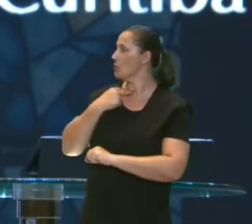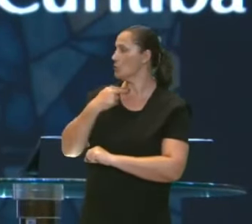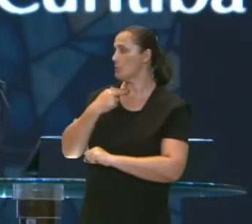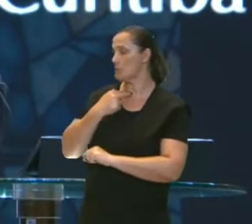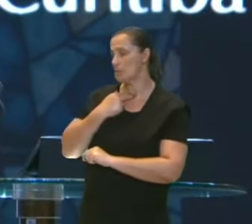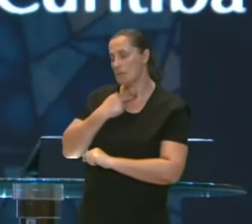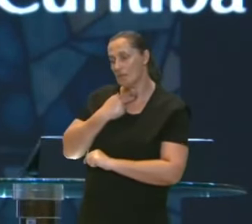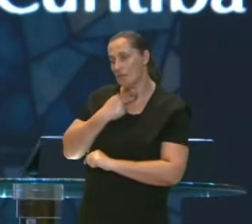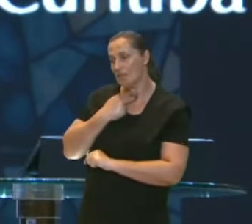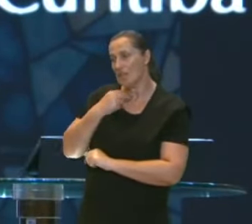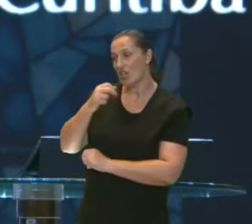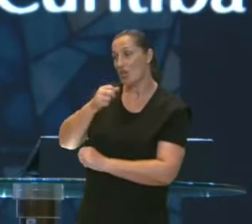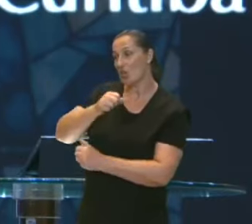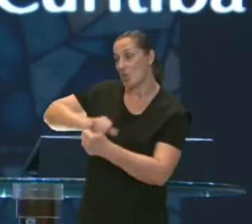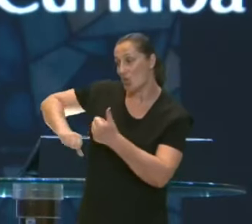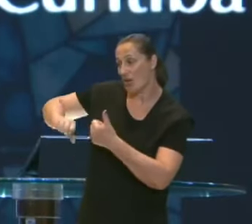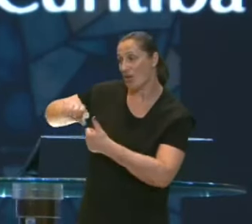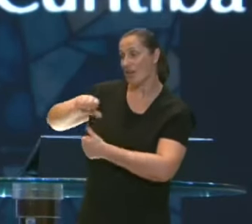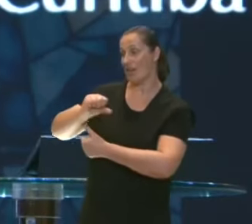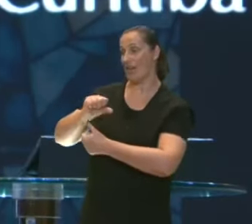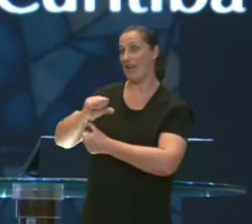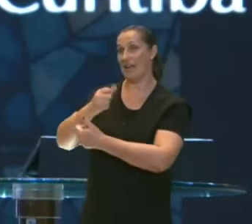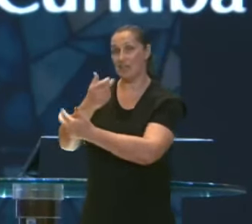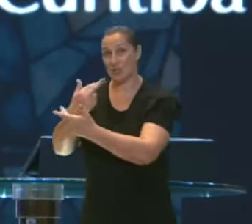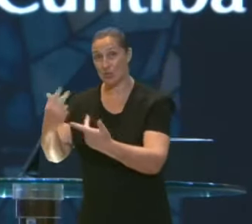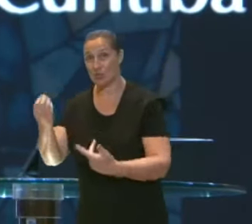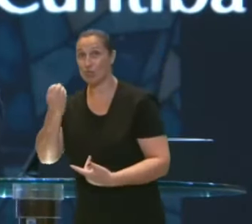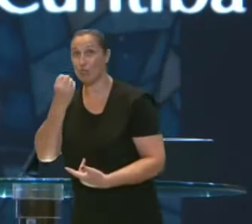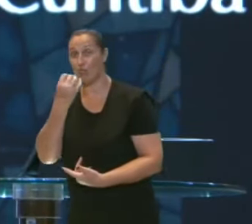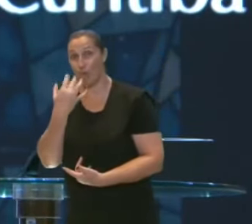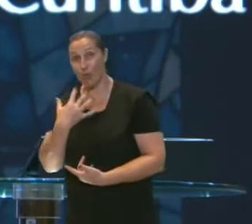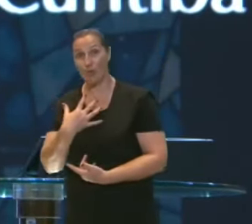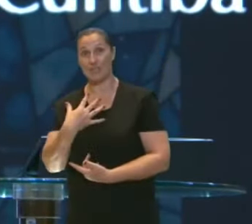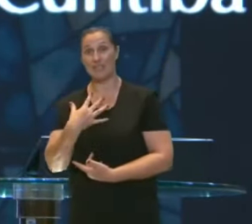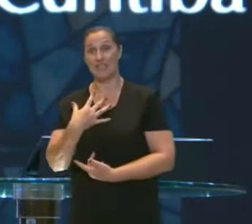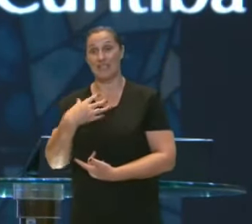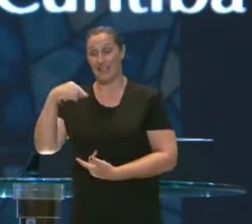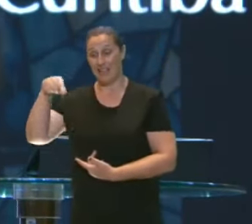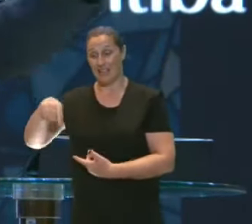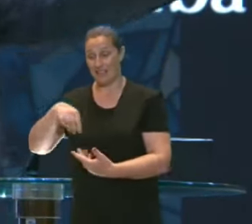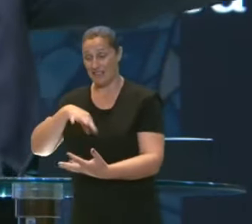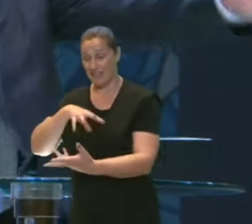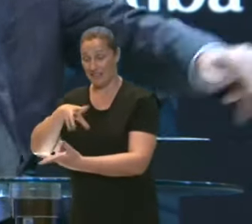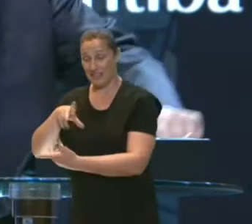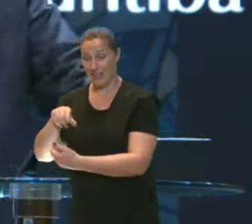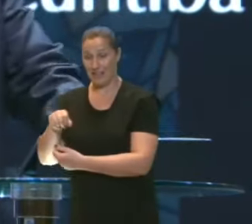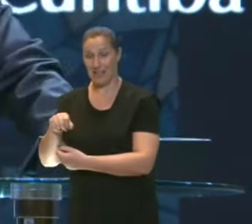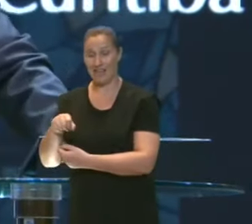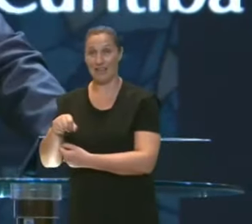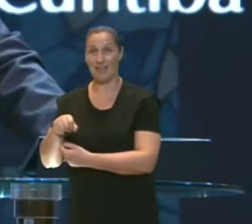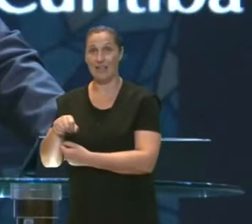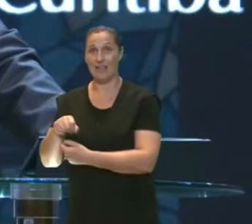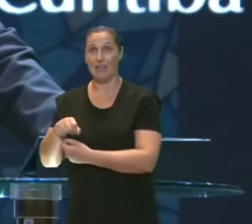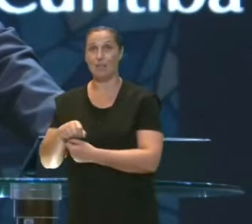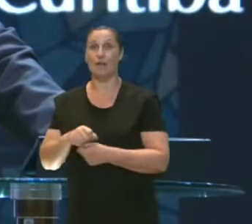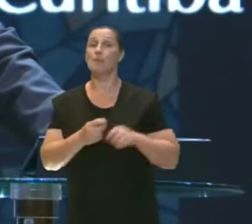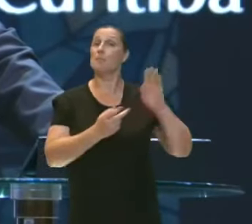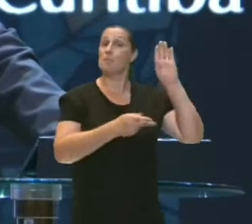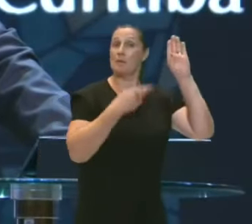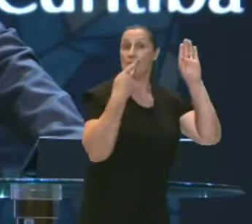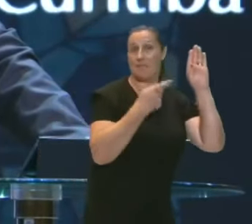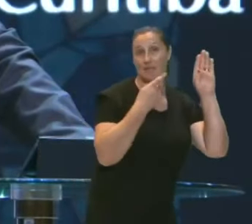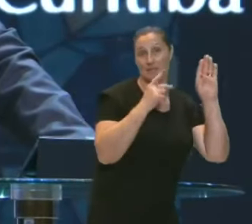pela promessa de Deus. Aliás, não troquem as promessas de Deus pelas delícias dessa terra.